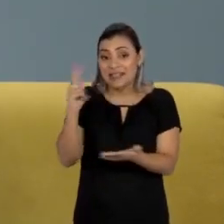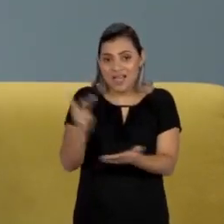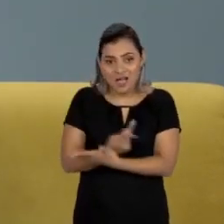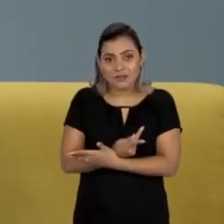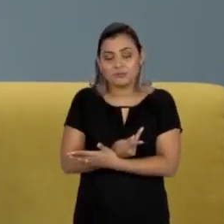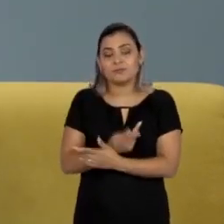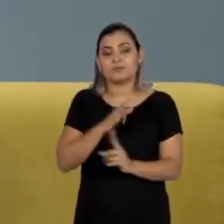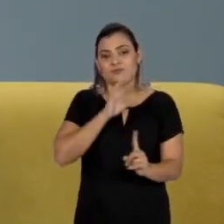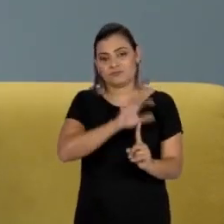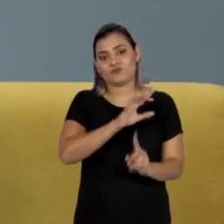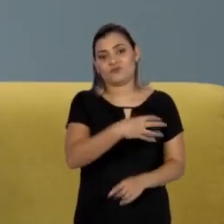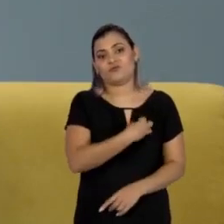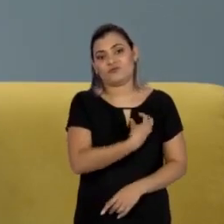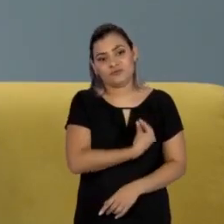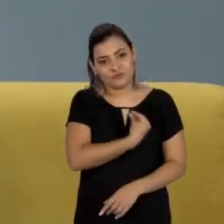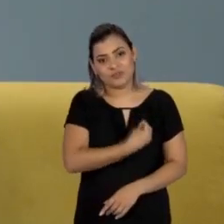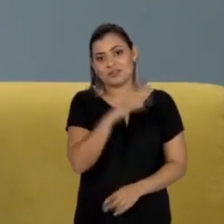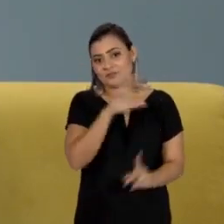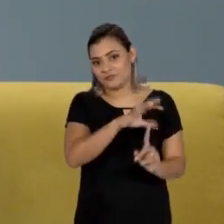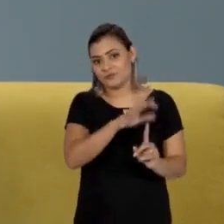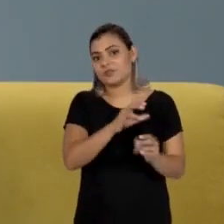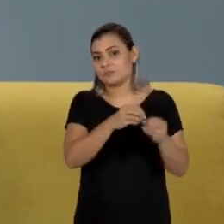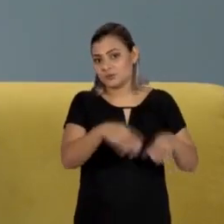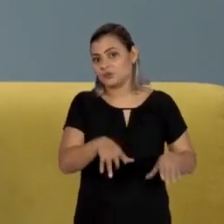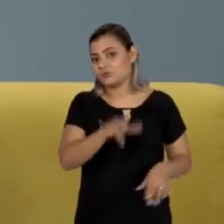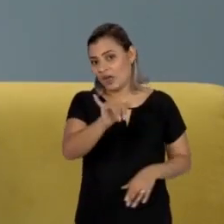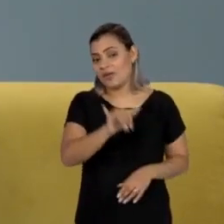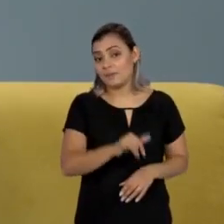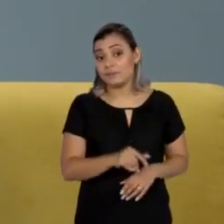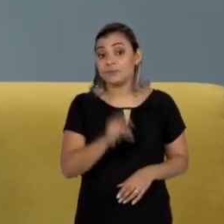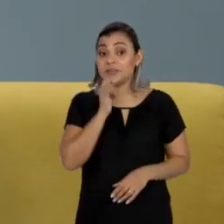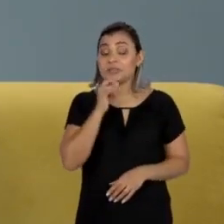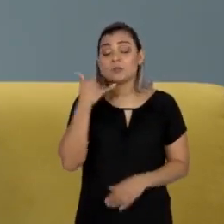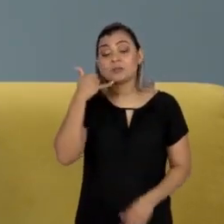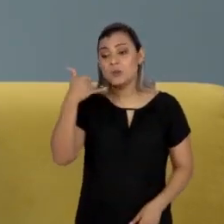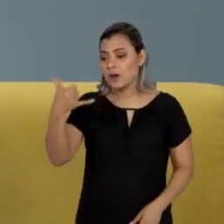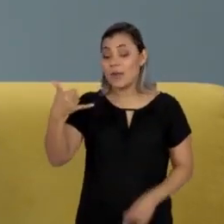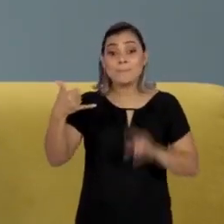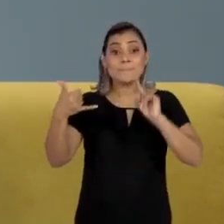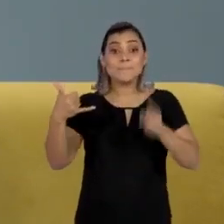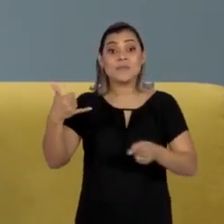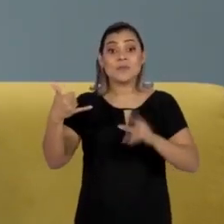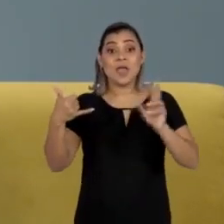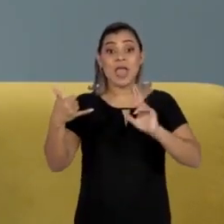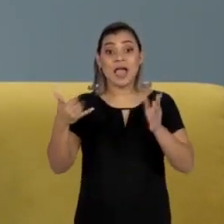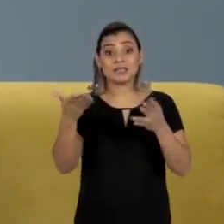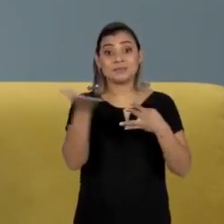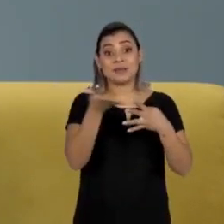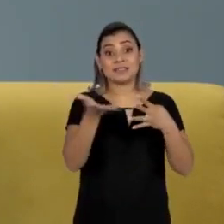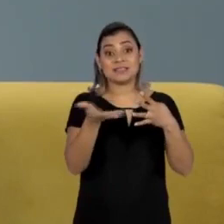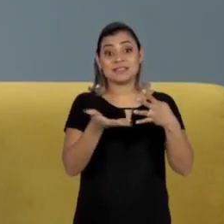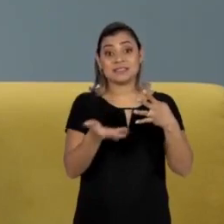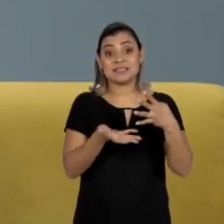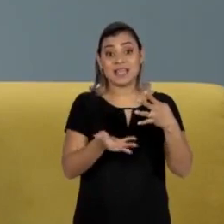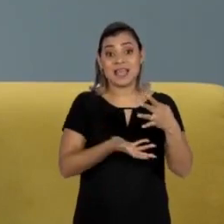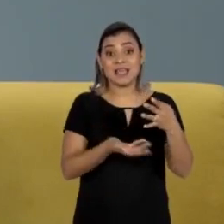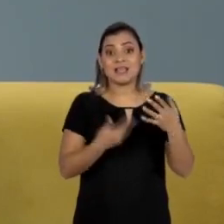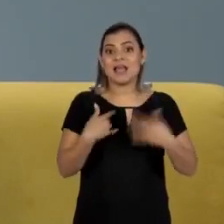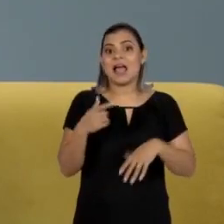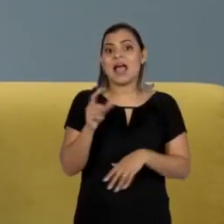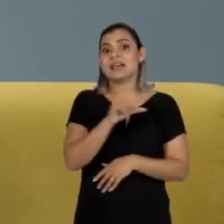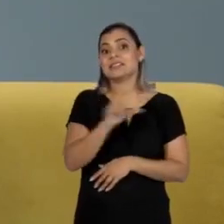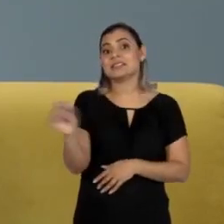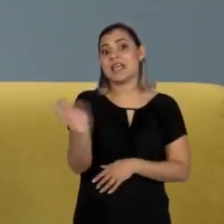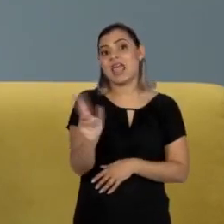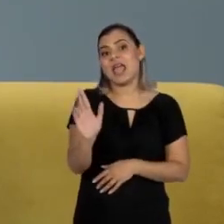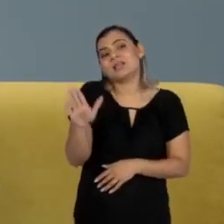ter um impacto muito grande. Então, eu faço um parcelamento, por exemplo, de um celular de R$1.000 em 10 vezes. Pode parecer que uma parcela de